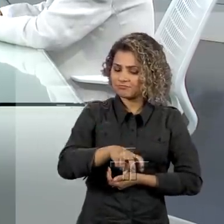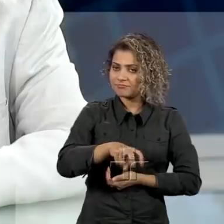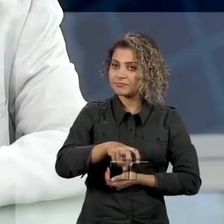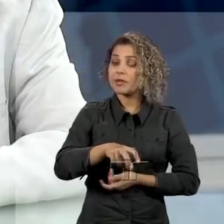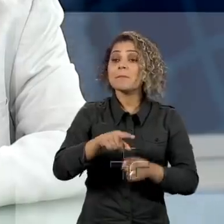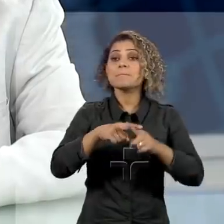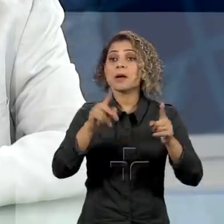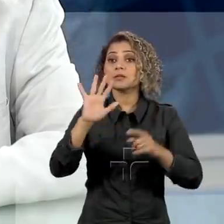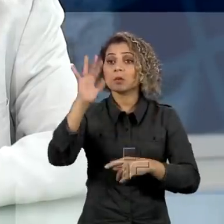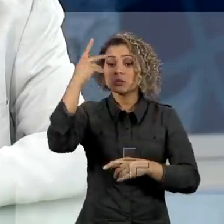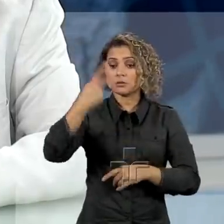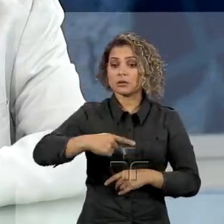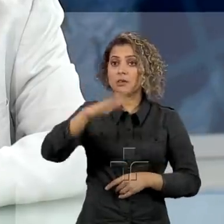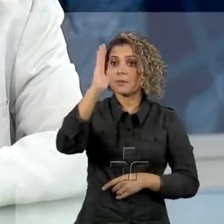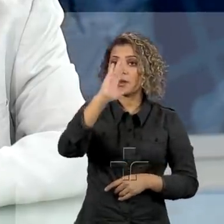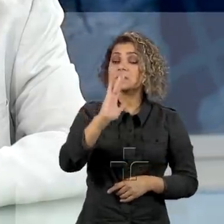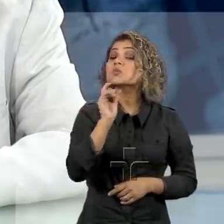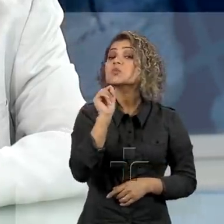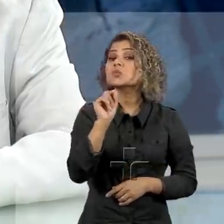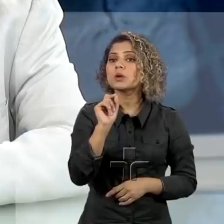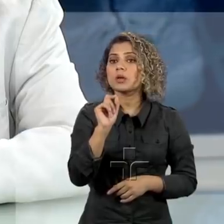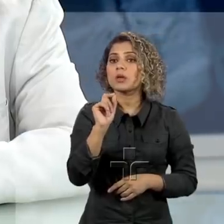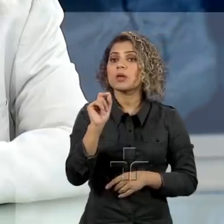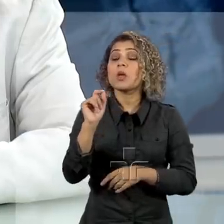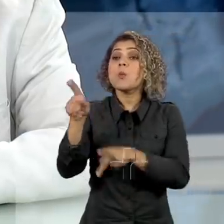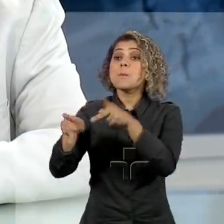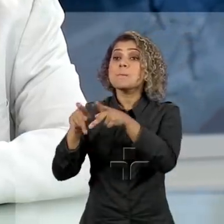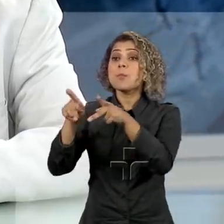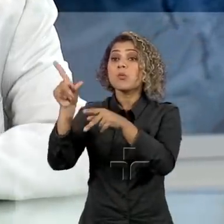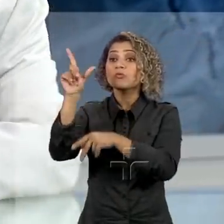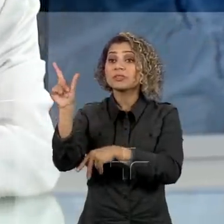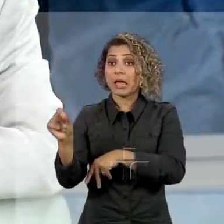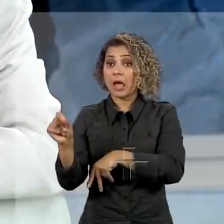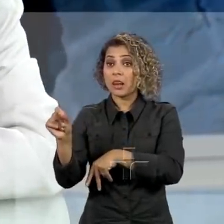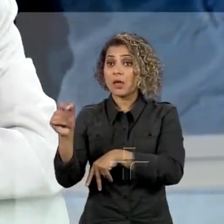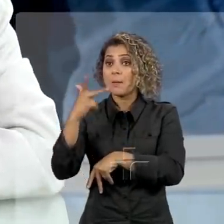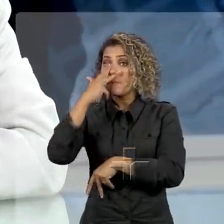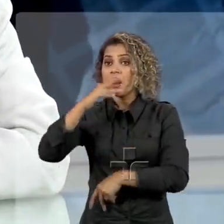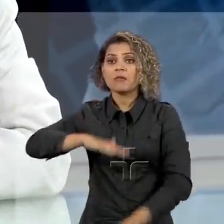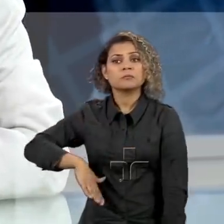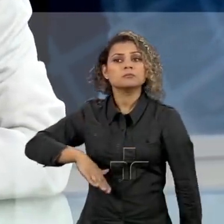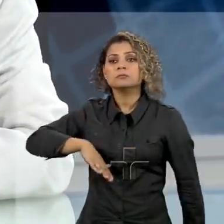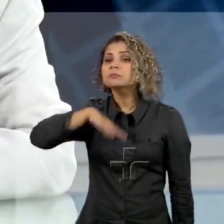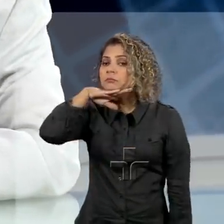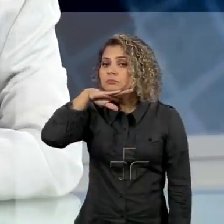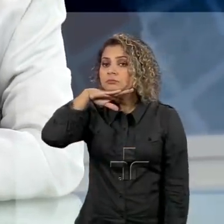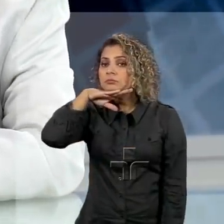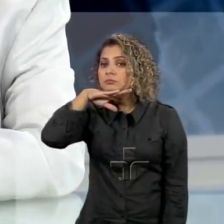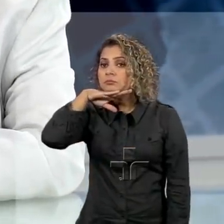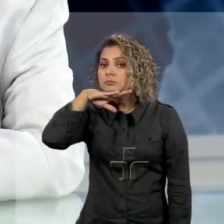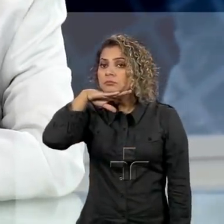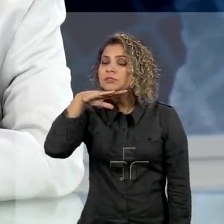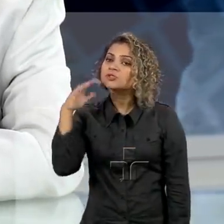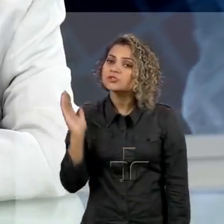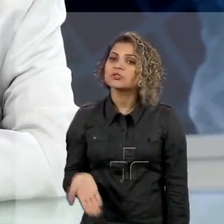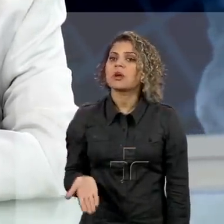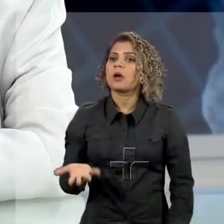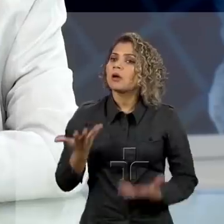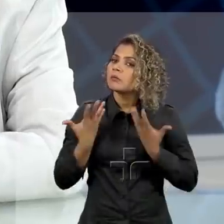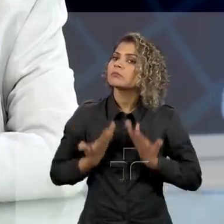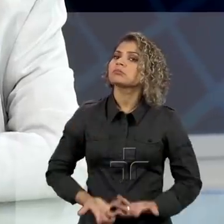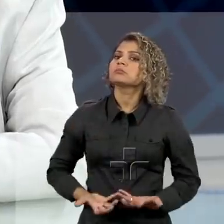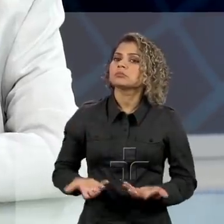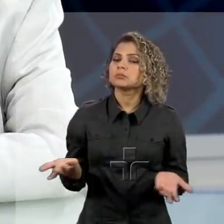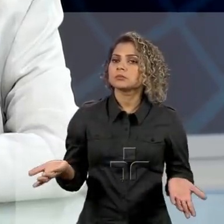no Brasil, é que a população italiana, em algum momento, pareceu que se cansou. Então, essa pessoa que